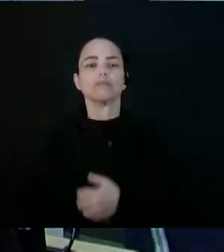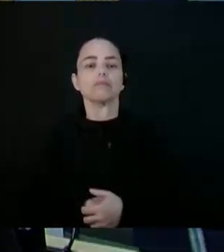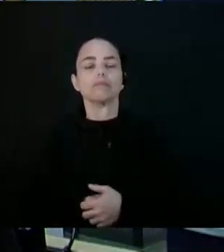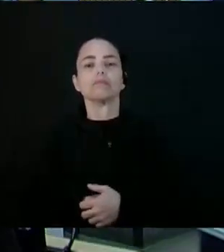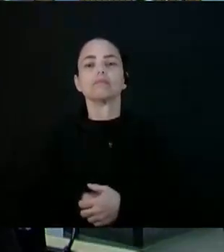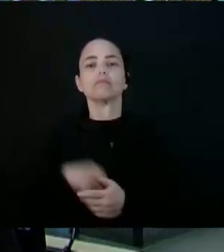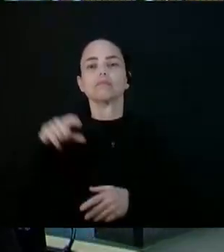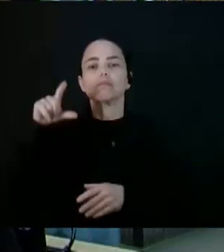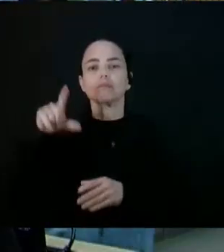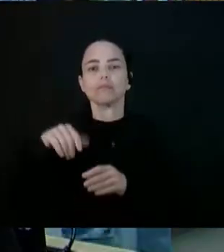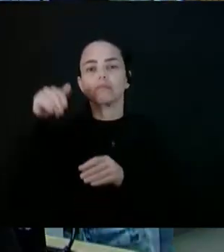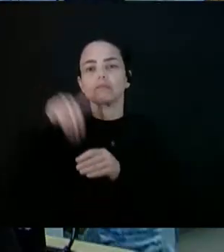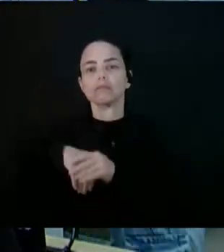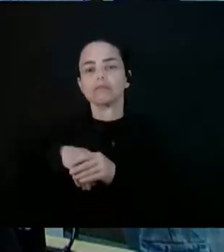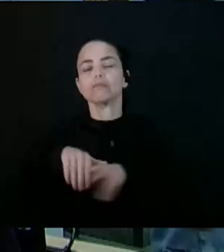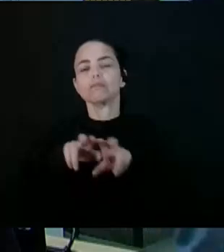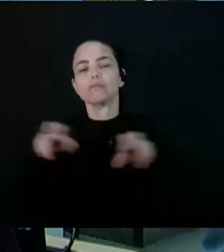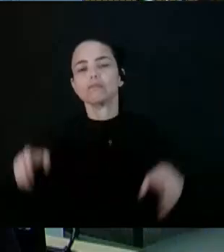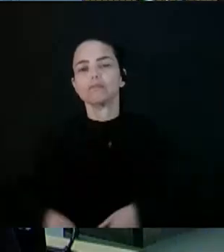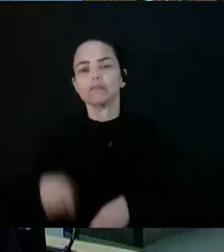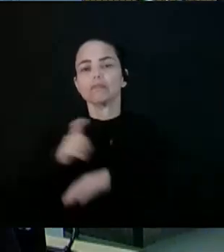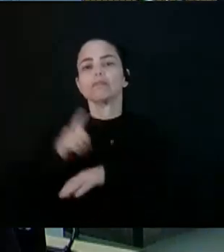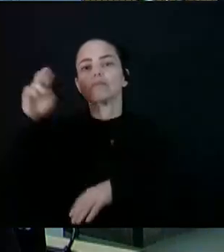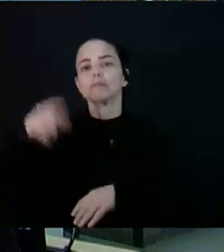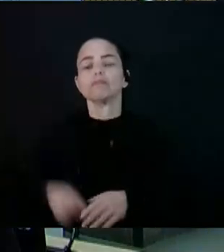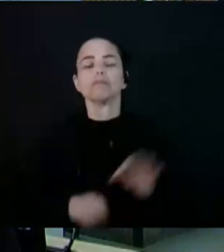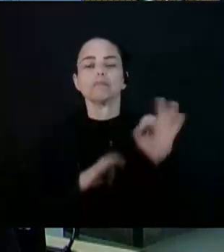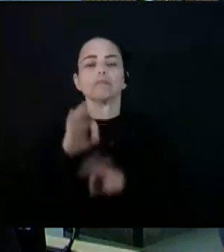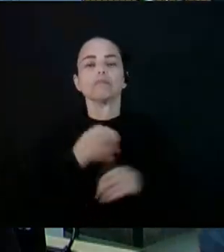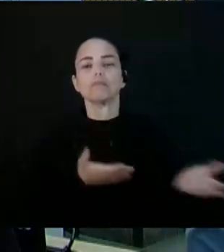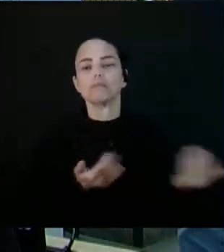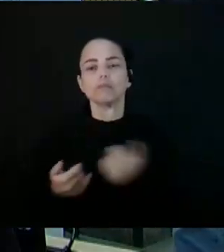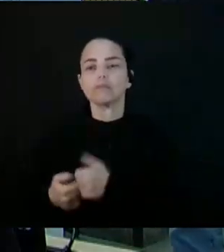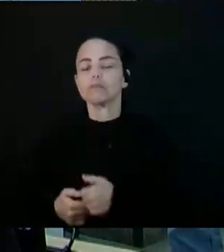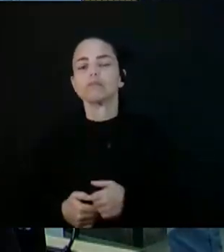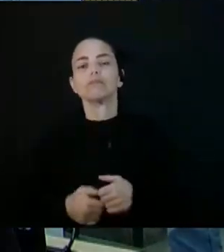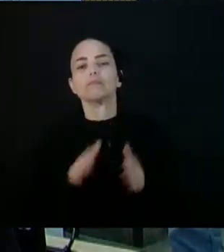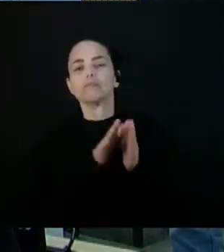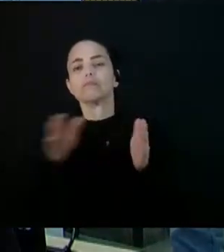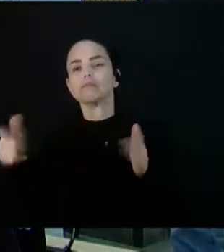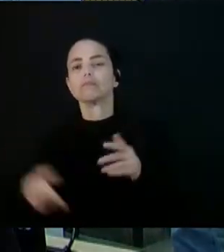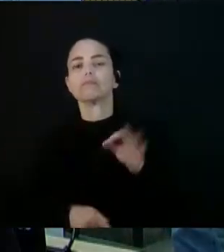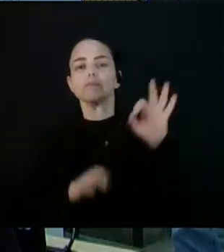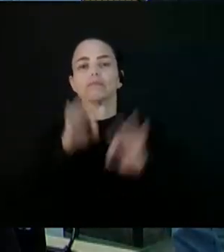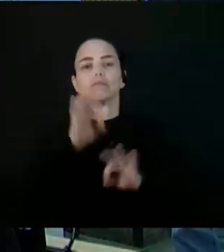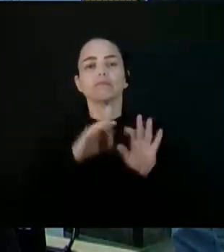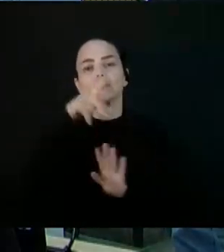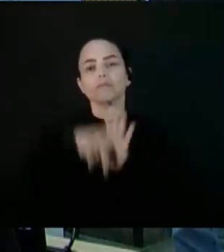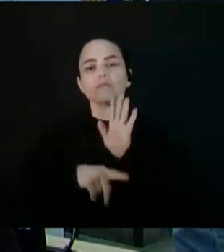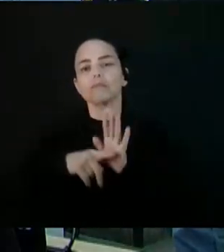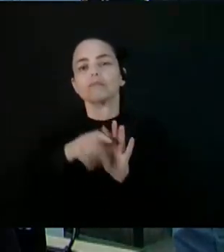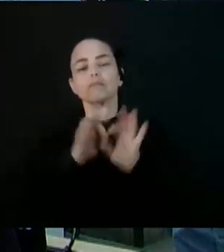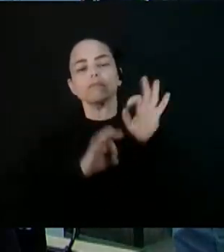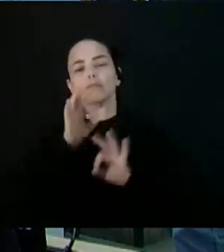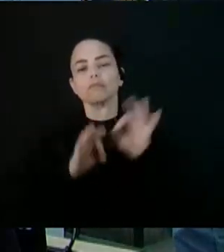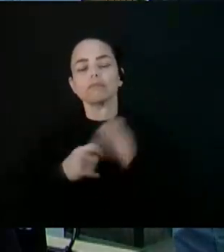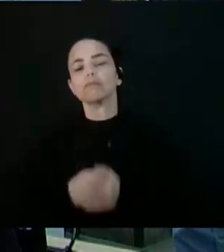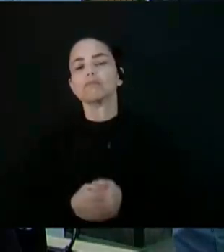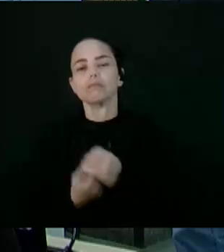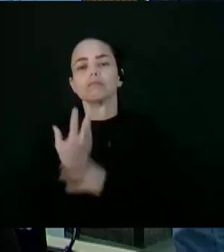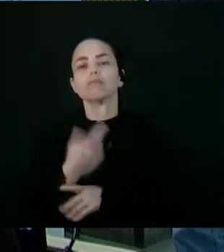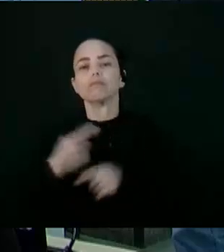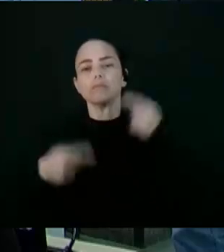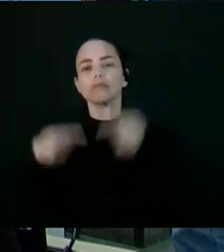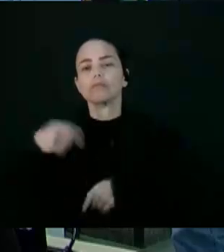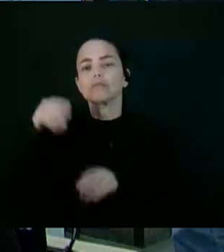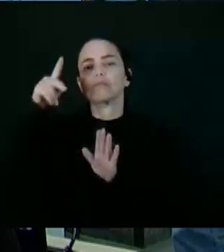da mesa diretora, agora os jovens se preparam para as próximas etapas do projeto, que consistem na criação e discussão dos